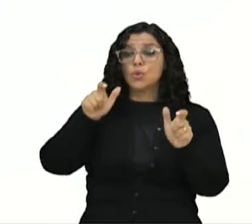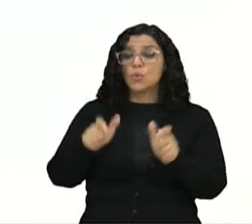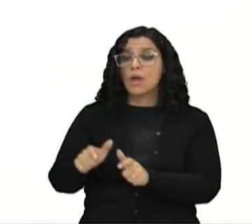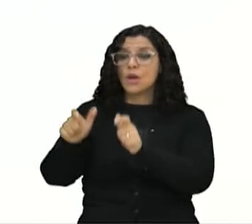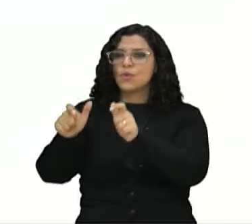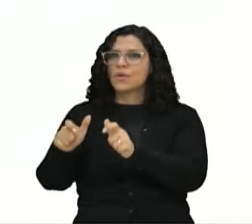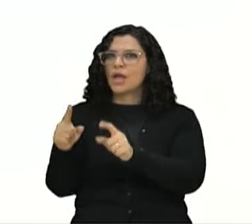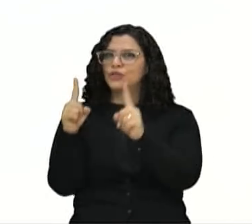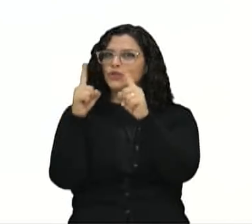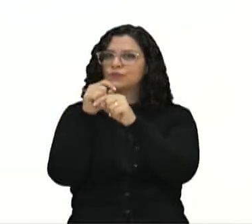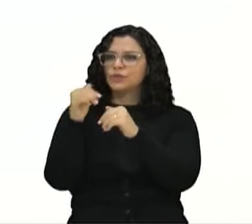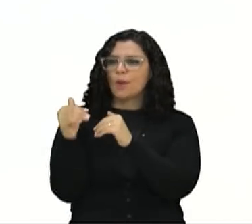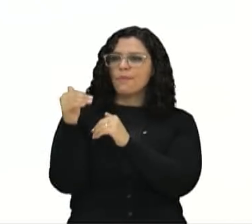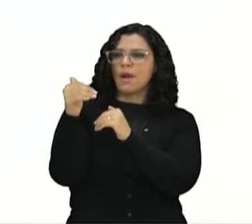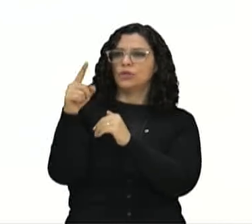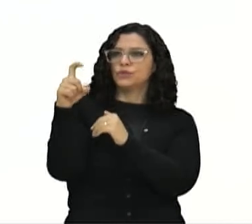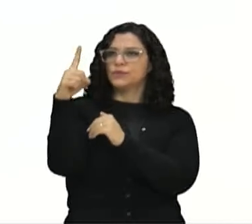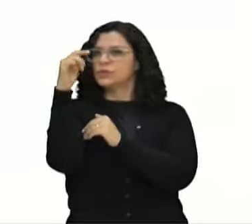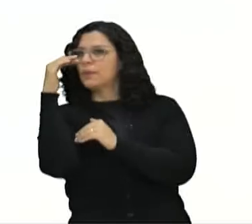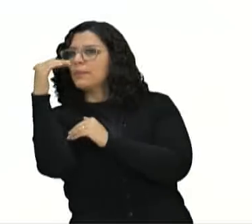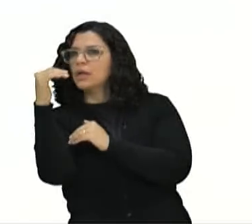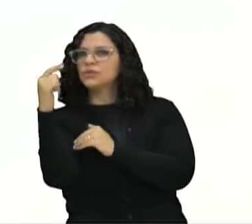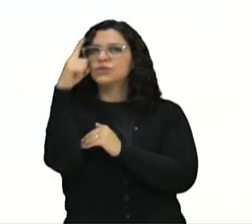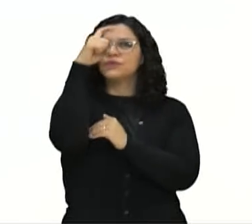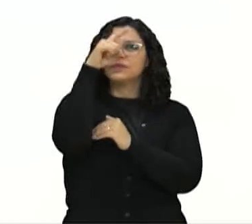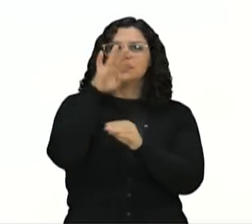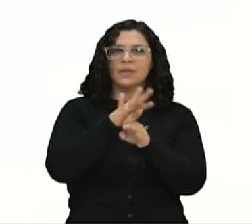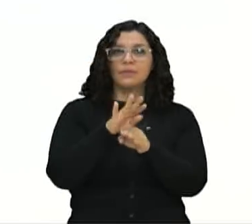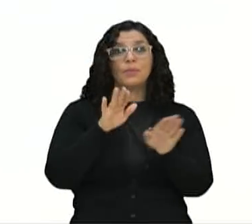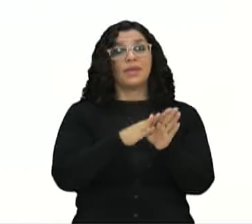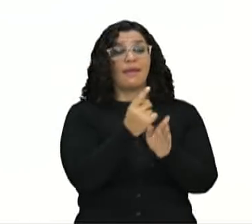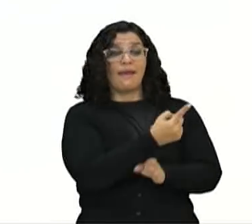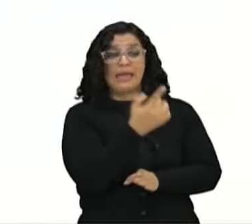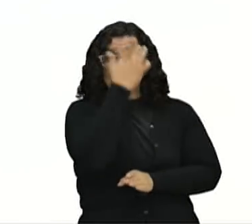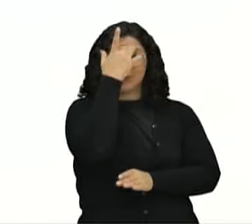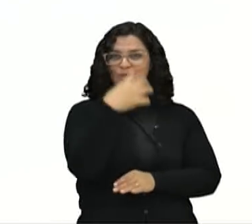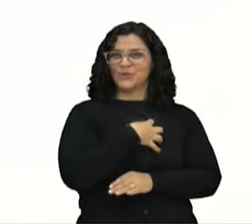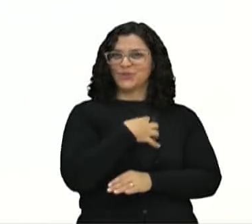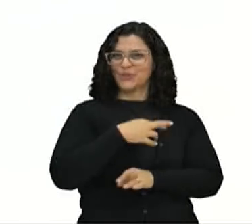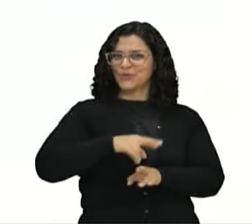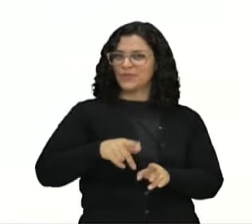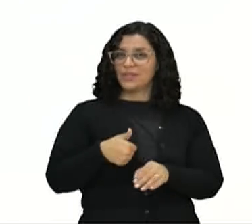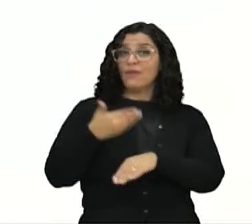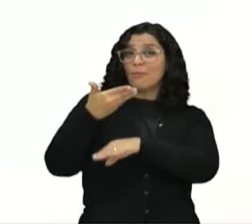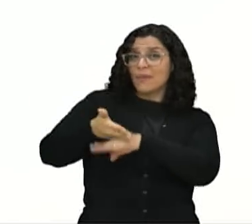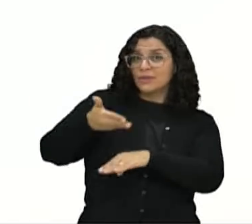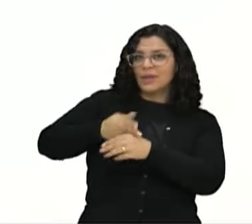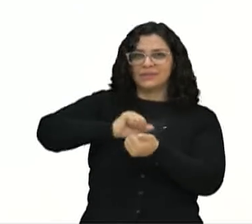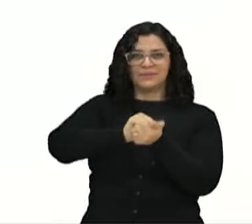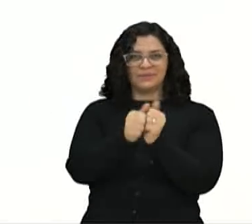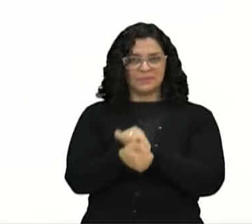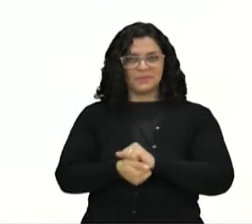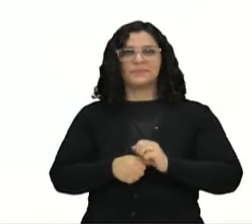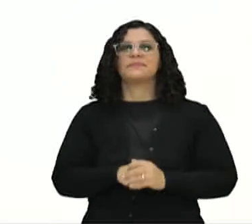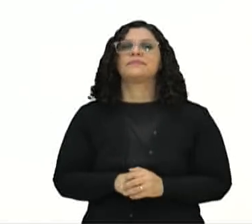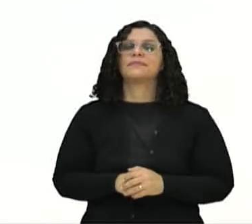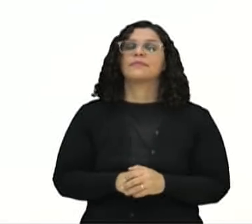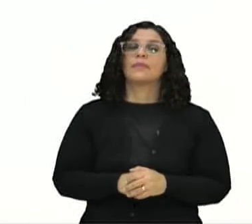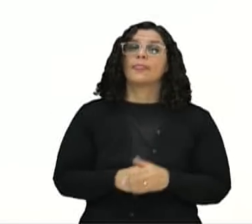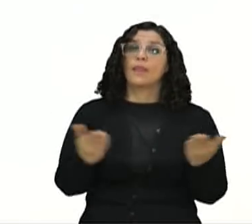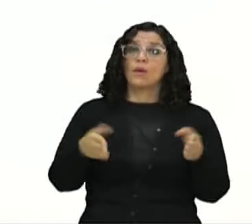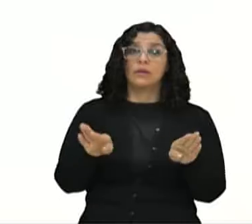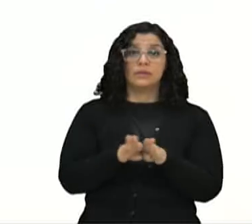de dificuldade para dar conta das diferenças individuais das pessoas que vão participar, né?